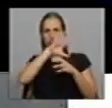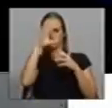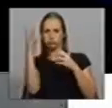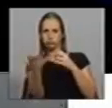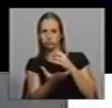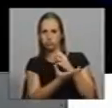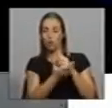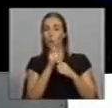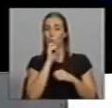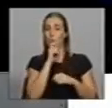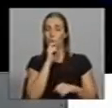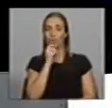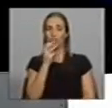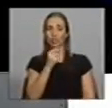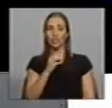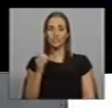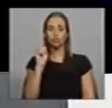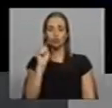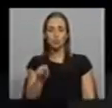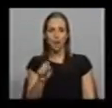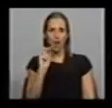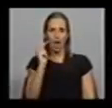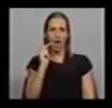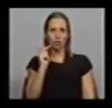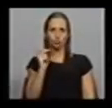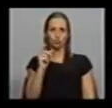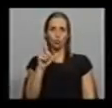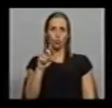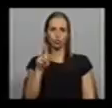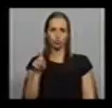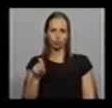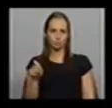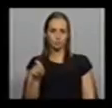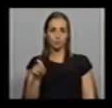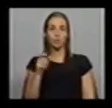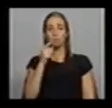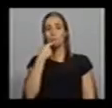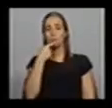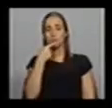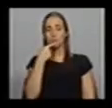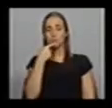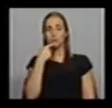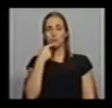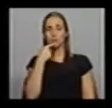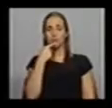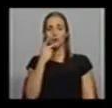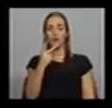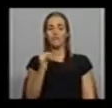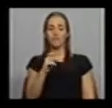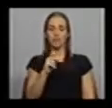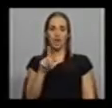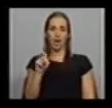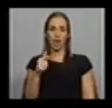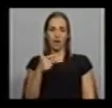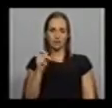de 300 mil anos-luz. Só para teres uma pequena ideia, o diâmetro total da Via Láctea é de aproximadamente 100